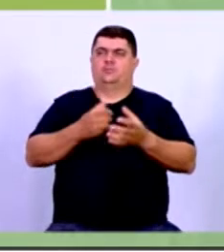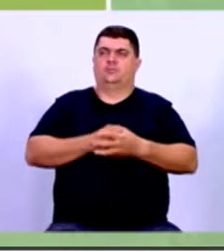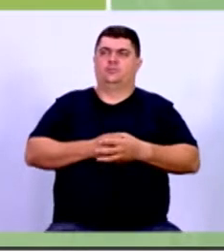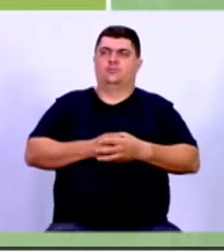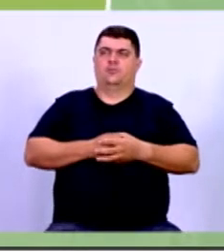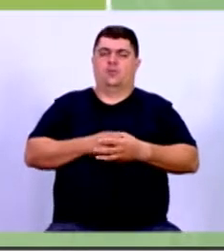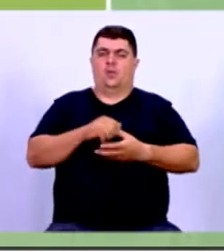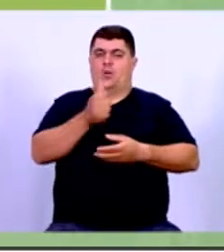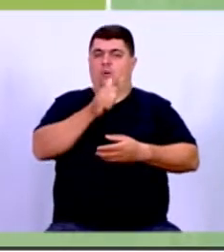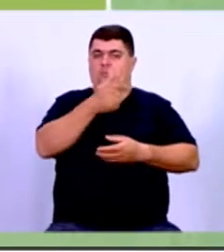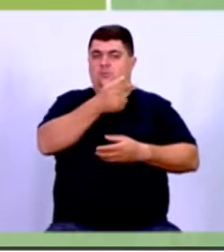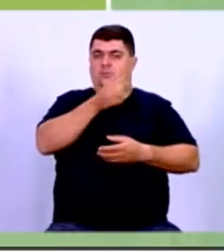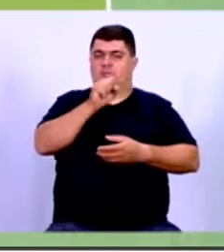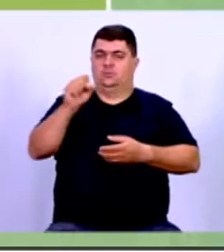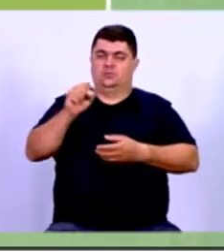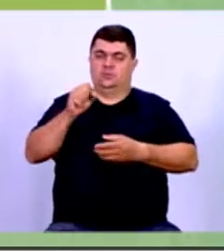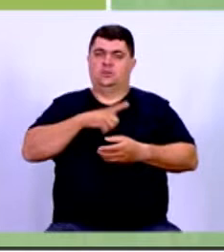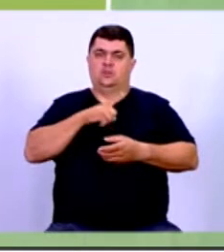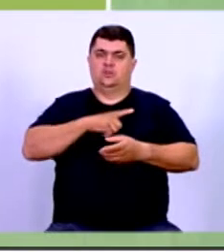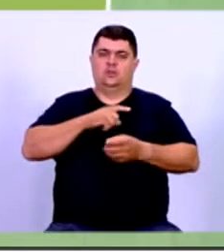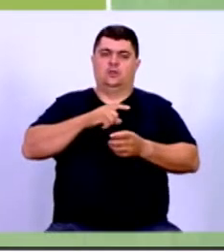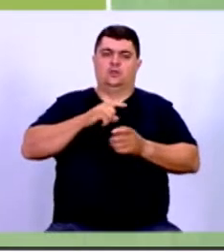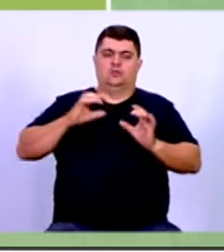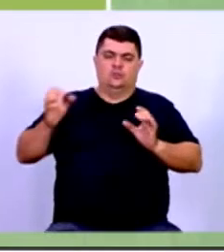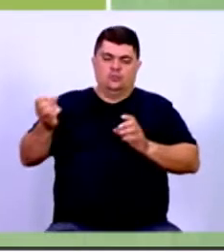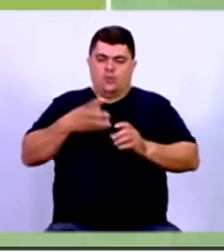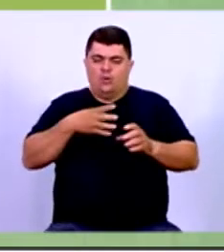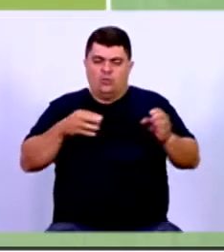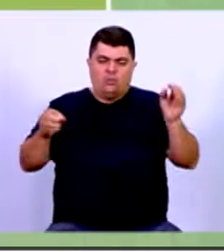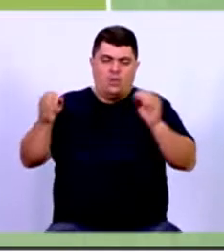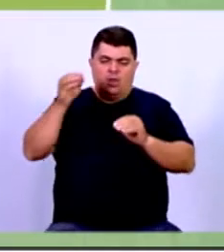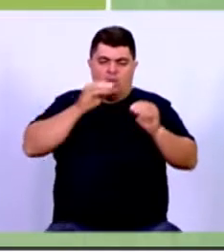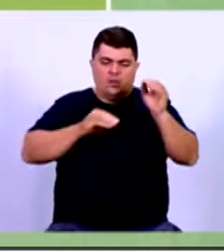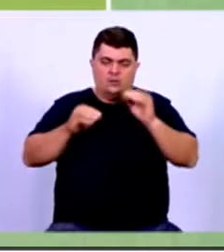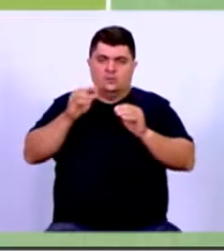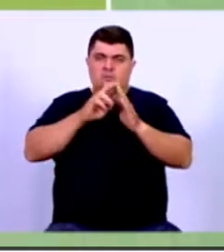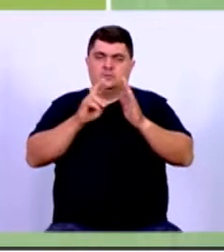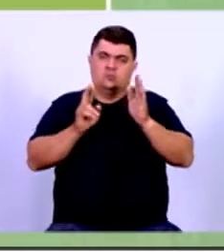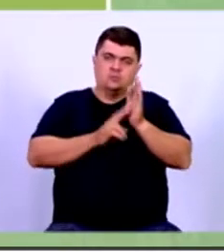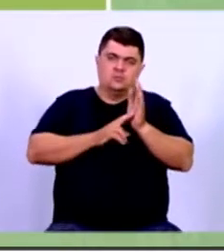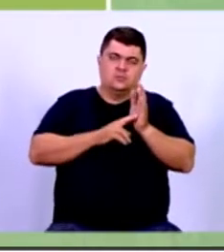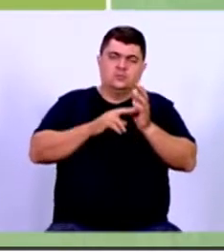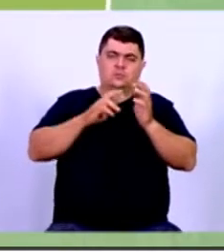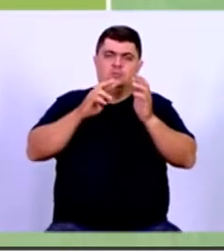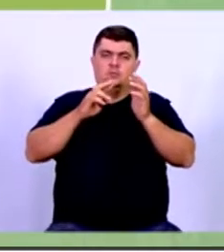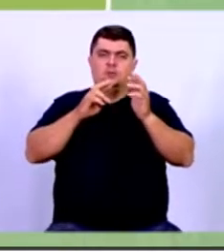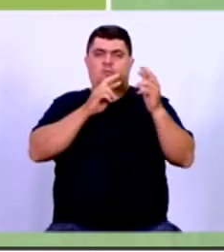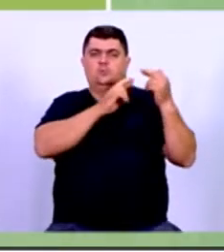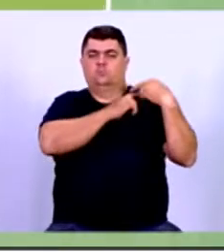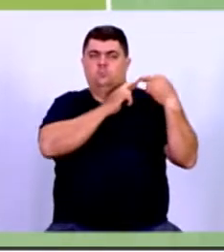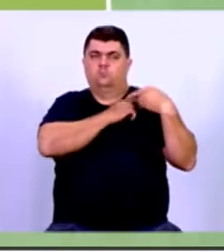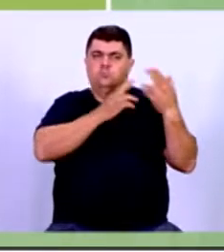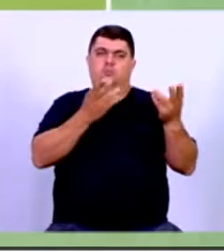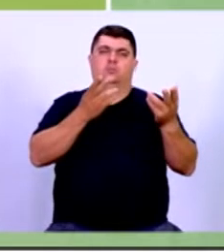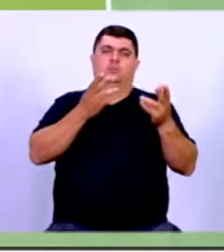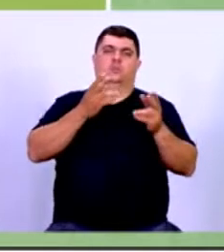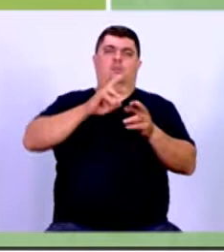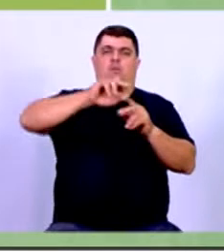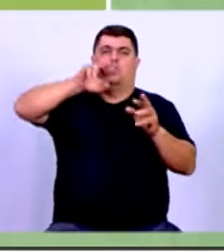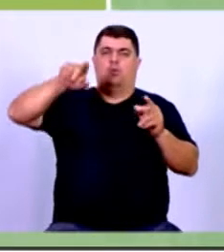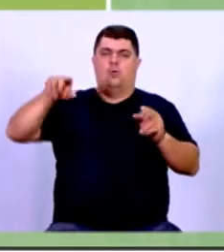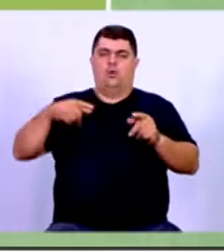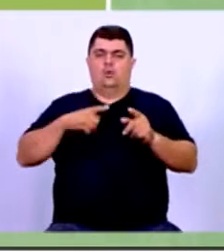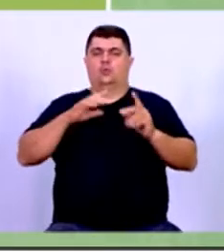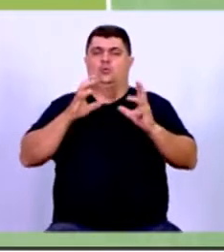Lei 11.788 trouxe toda uma nova roupagem, quais as responsabilidades entre as diversas